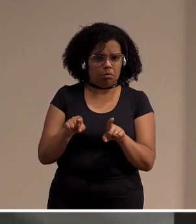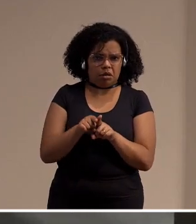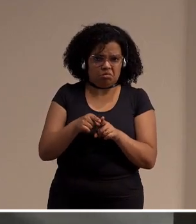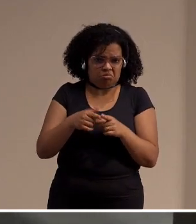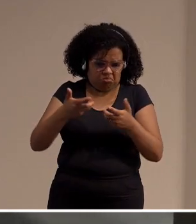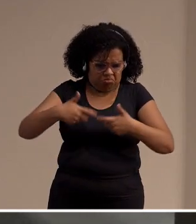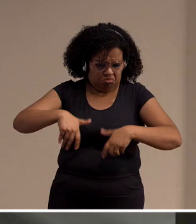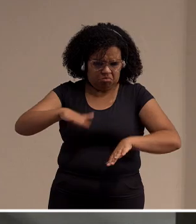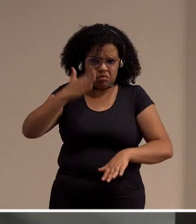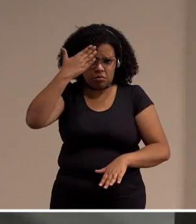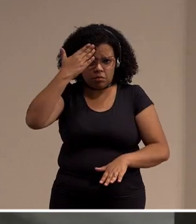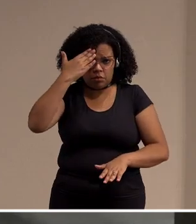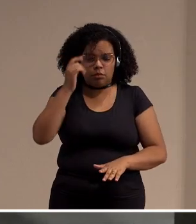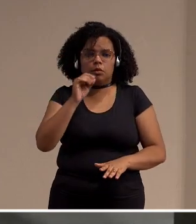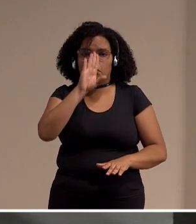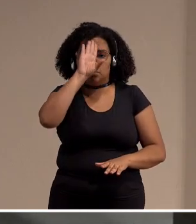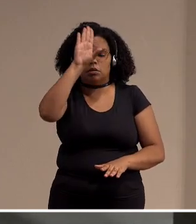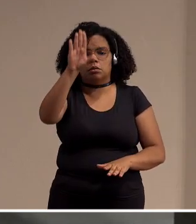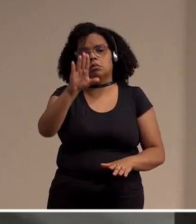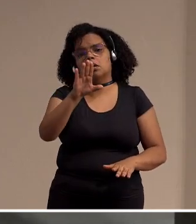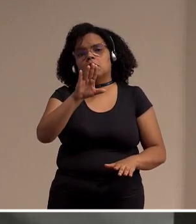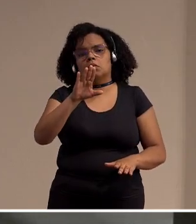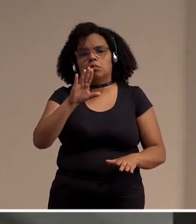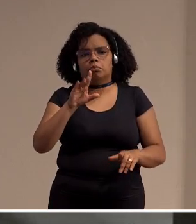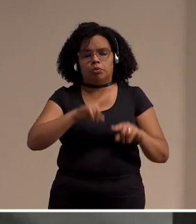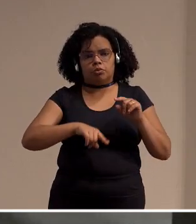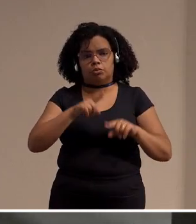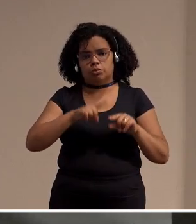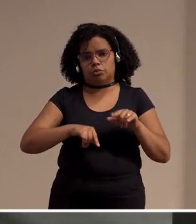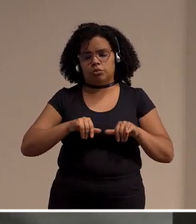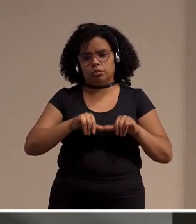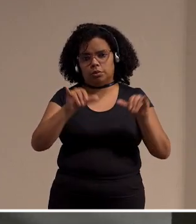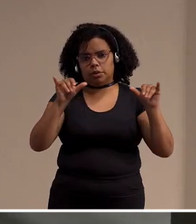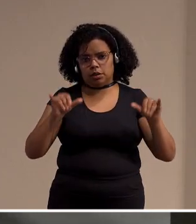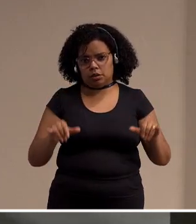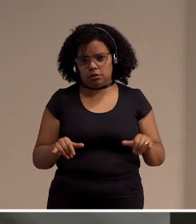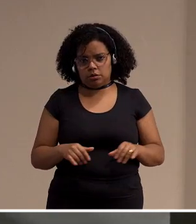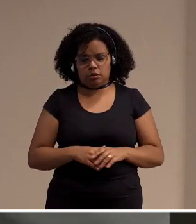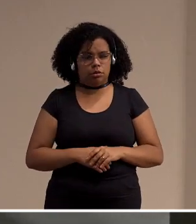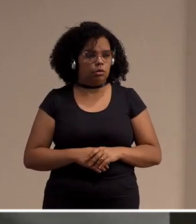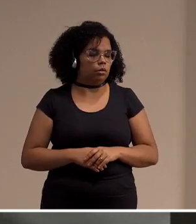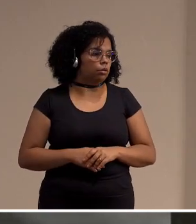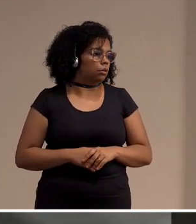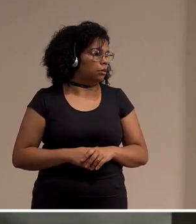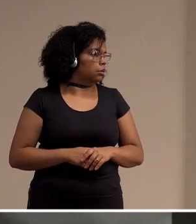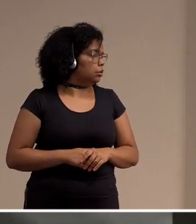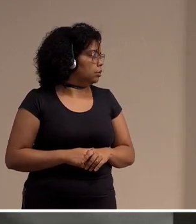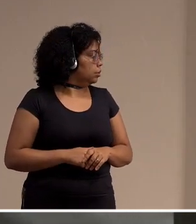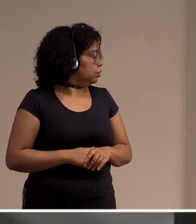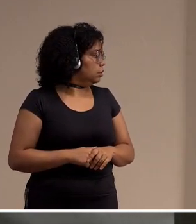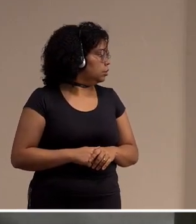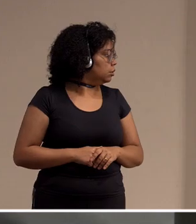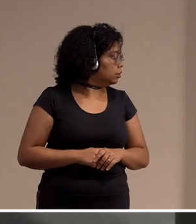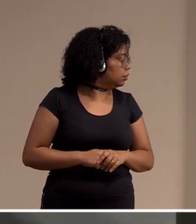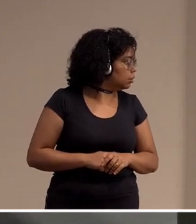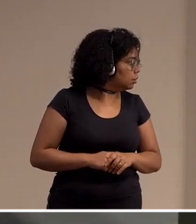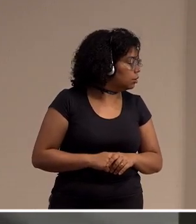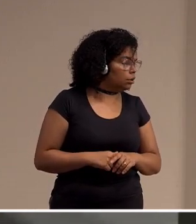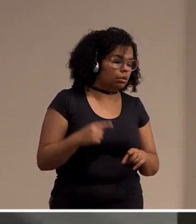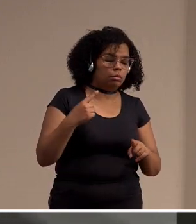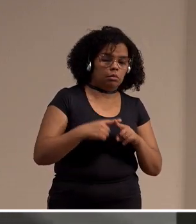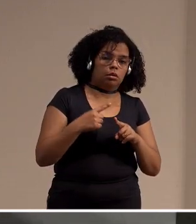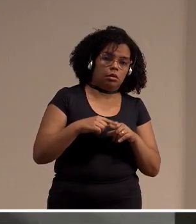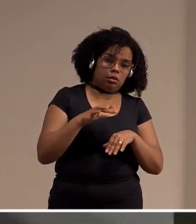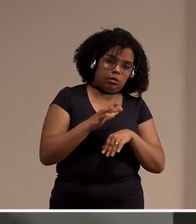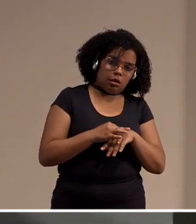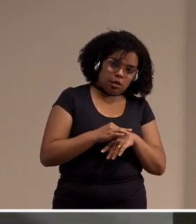que é o principal produto à venda no supermercado. Todos os supermercados que a gente vai, né? Porque essa